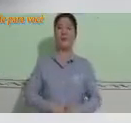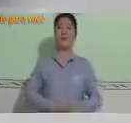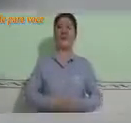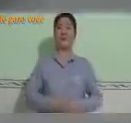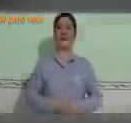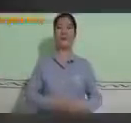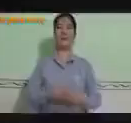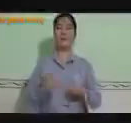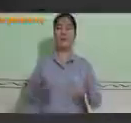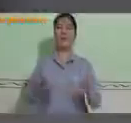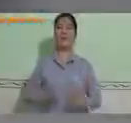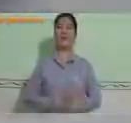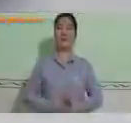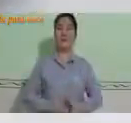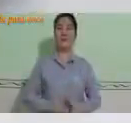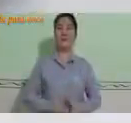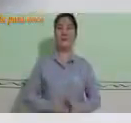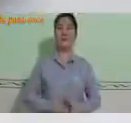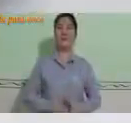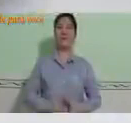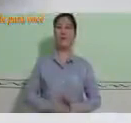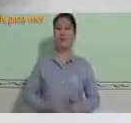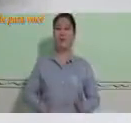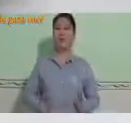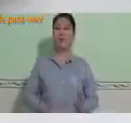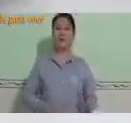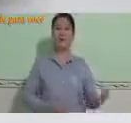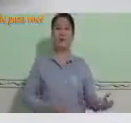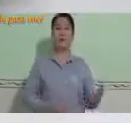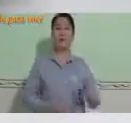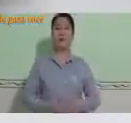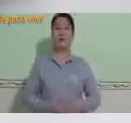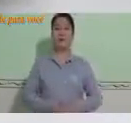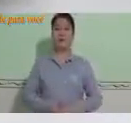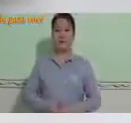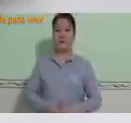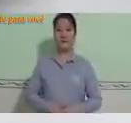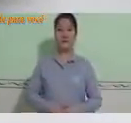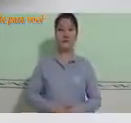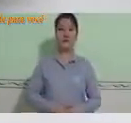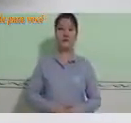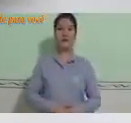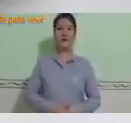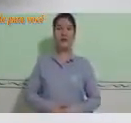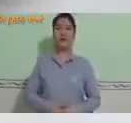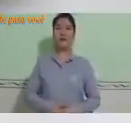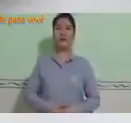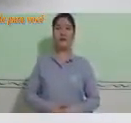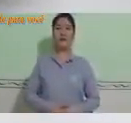é o ss e acento agudo vs frp o fc olhe a fé